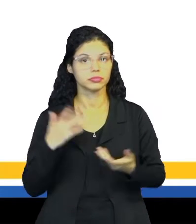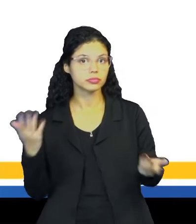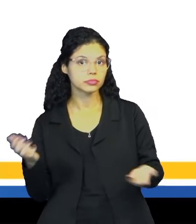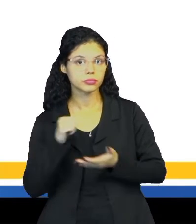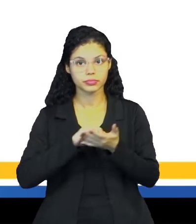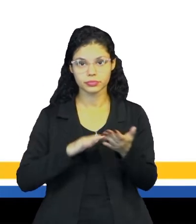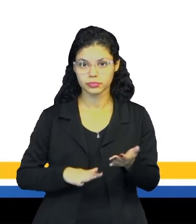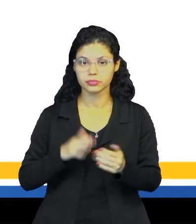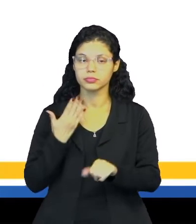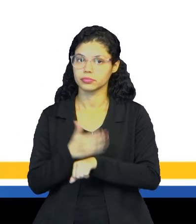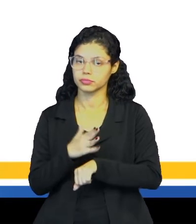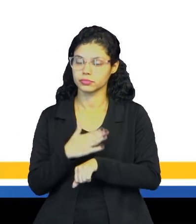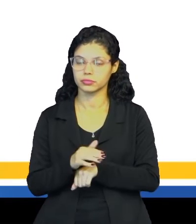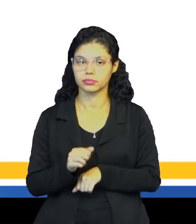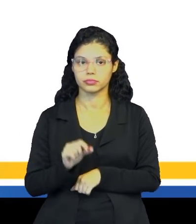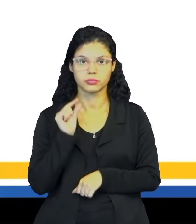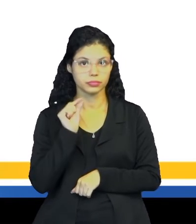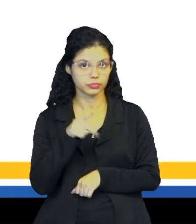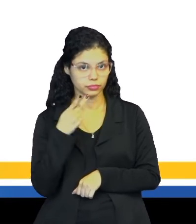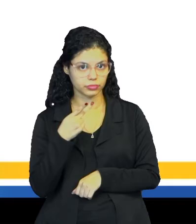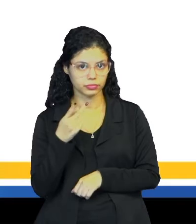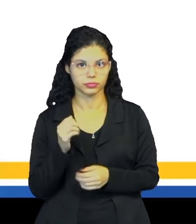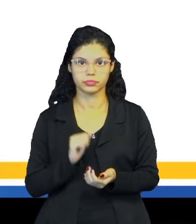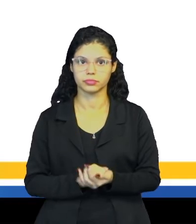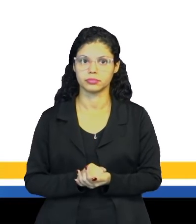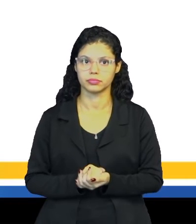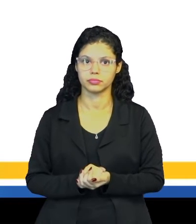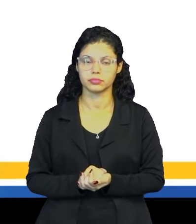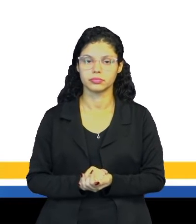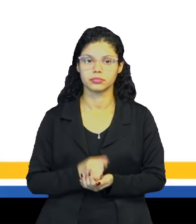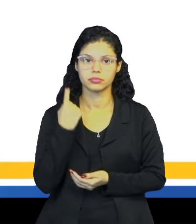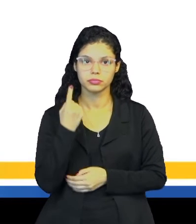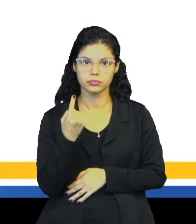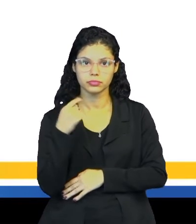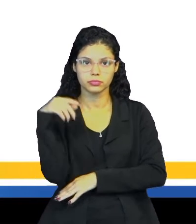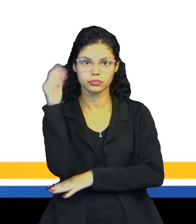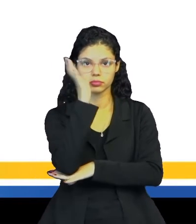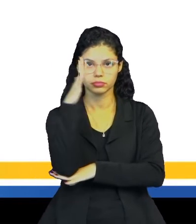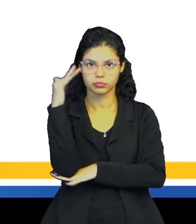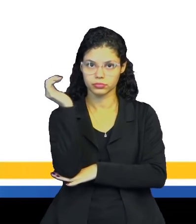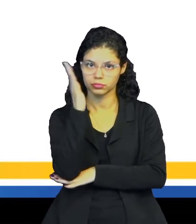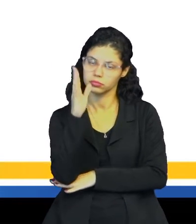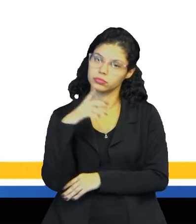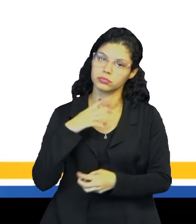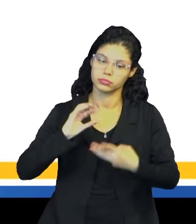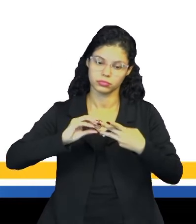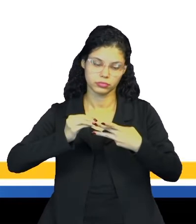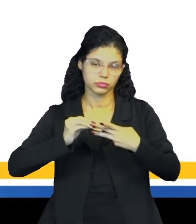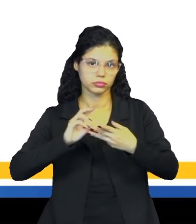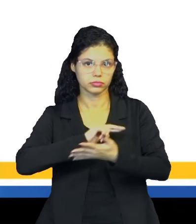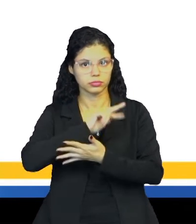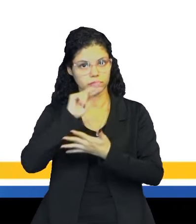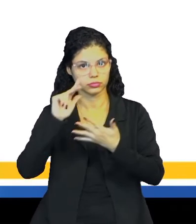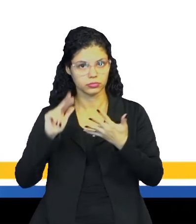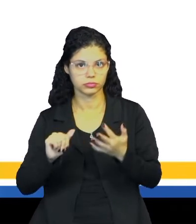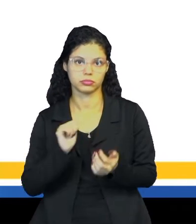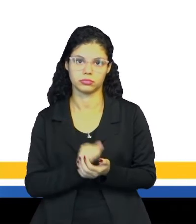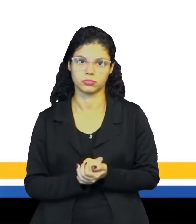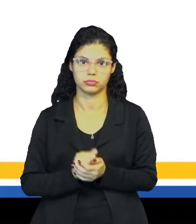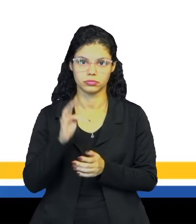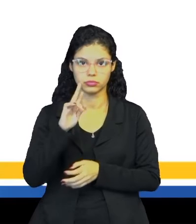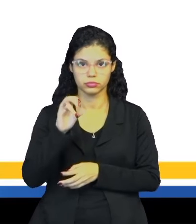Então agora vamos treinar o que nós estudamos sobre o reino protista. Questão número 1. As algas multicelulares são